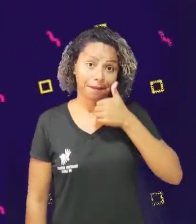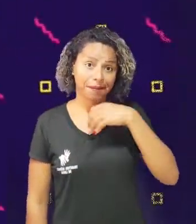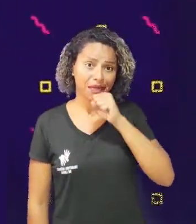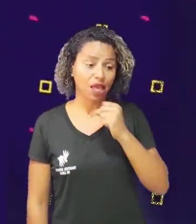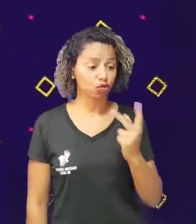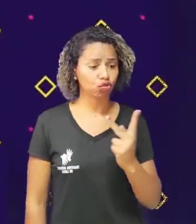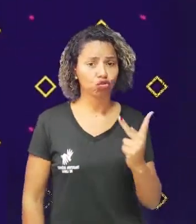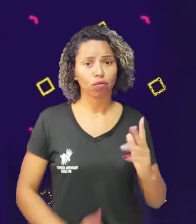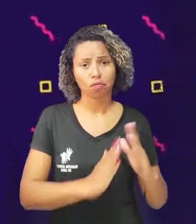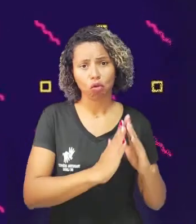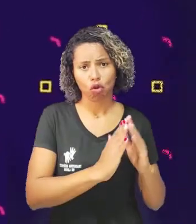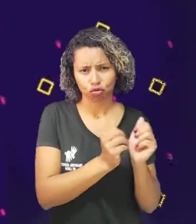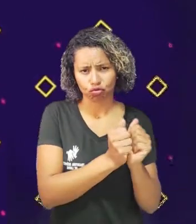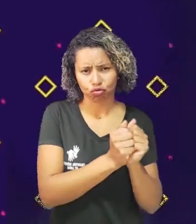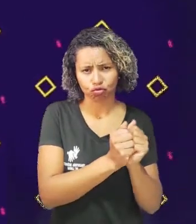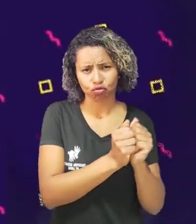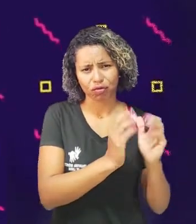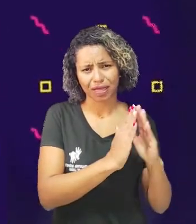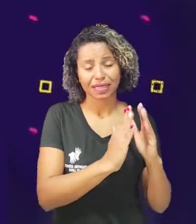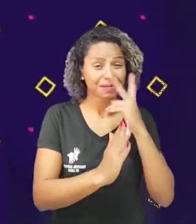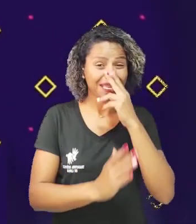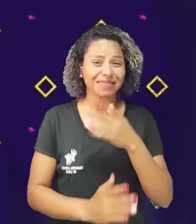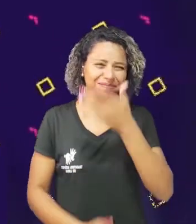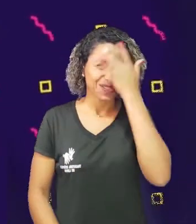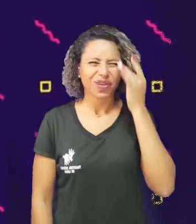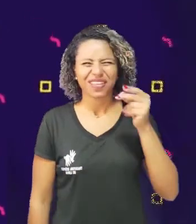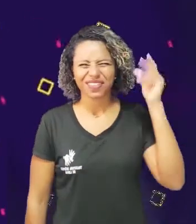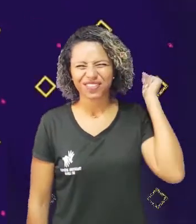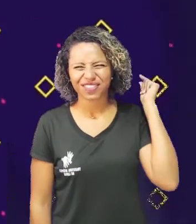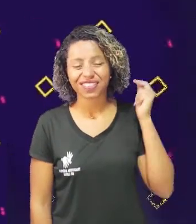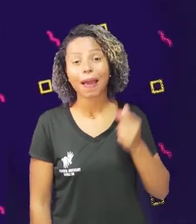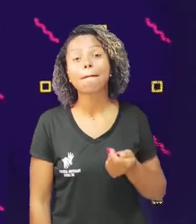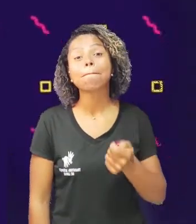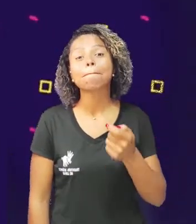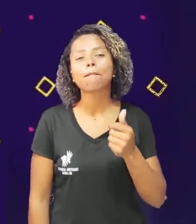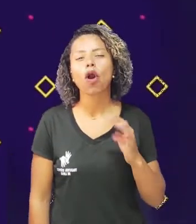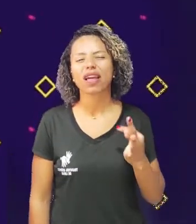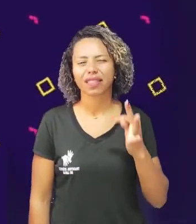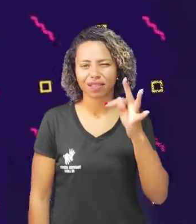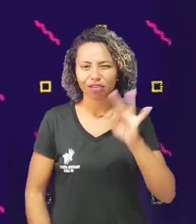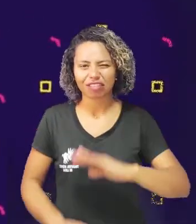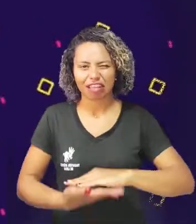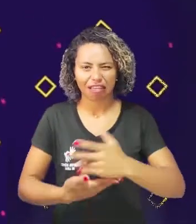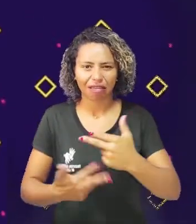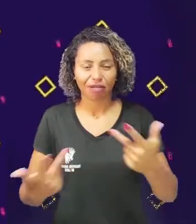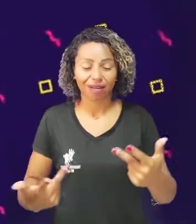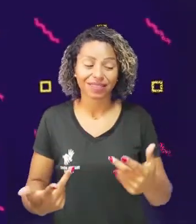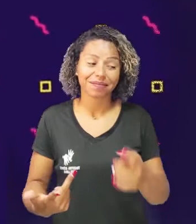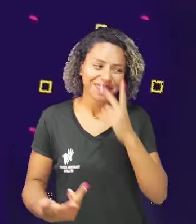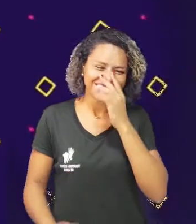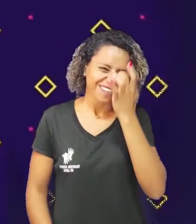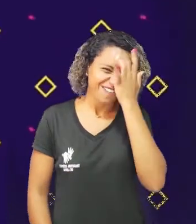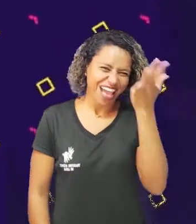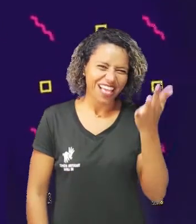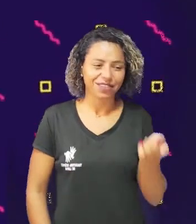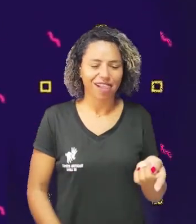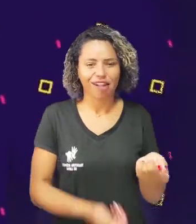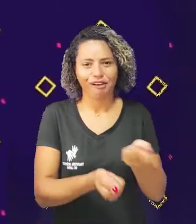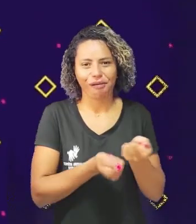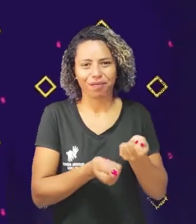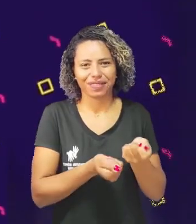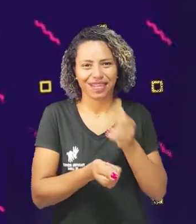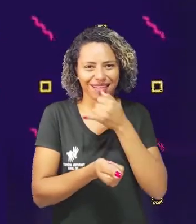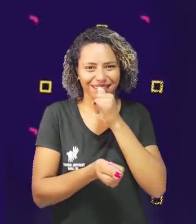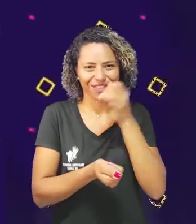E como eles são o pessoal mais antiga, um pouco desprendida da tecnologia, acho que é mais fácil, né,